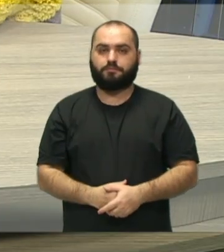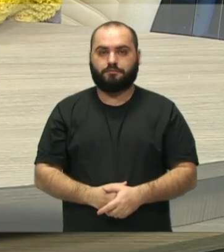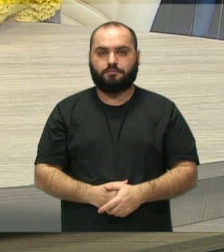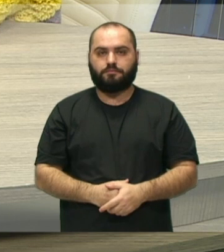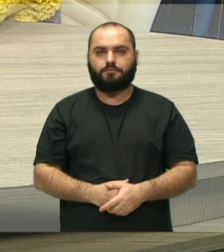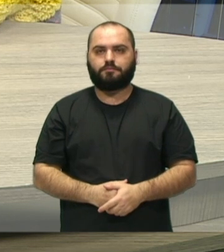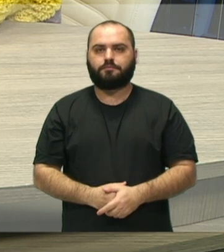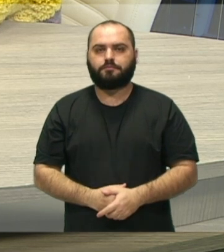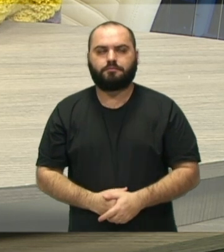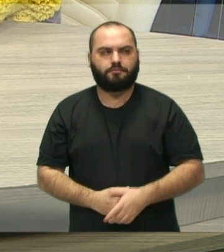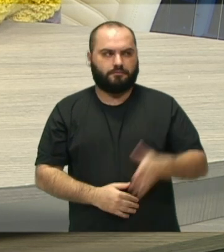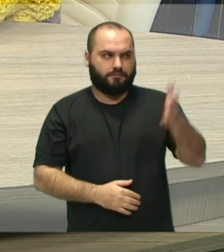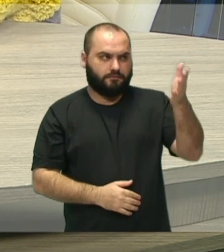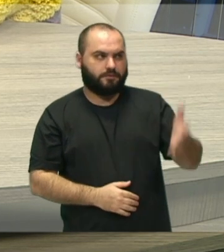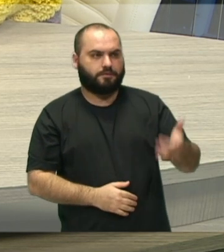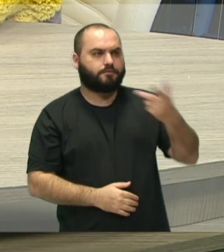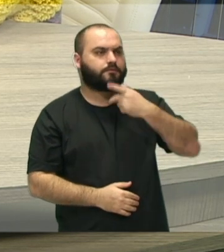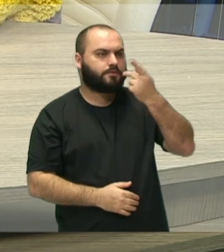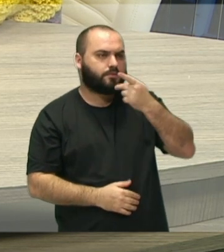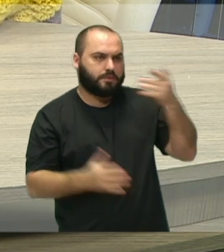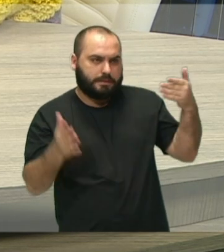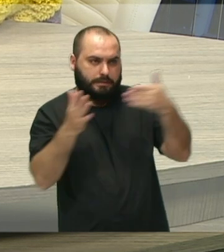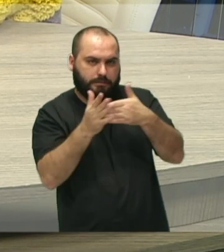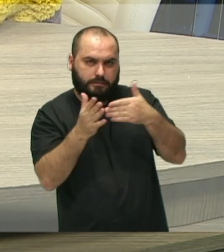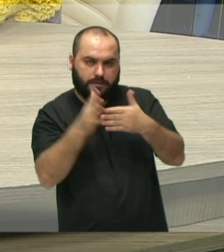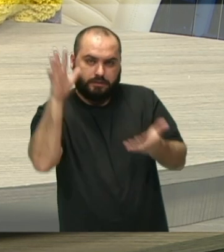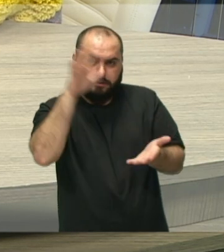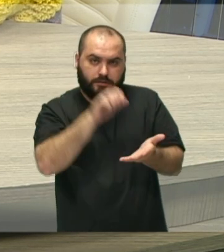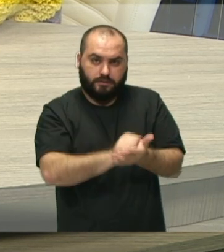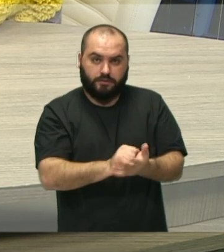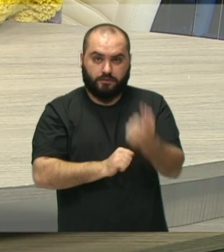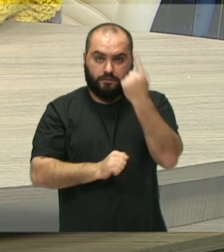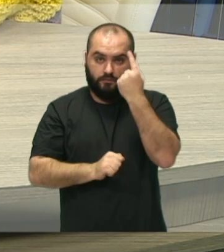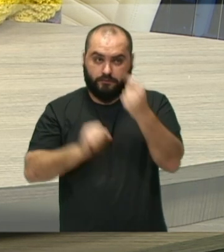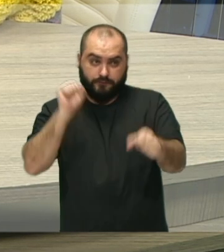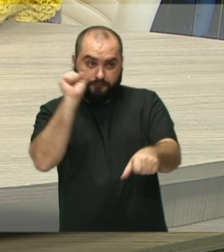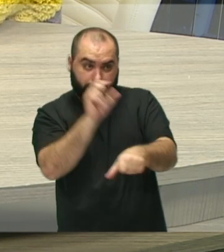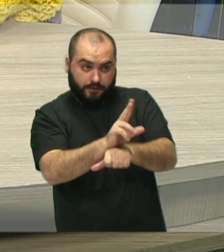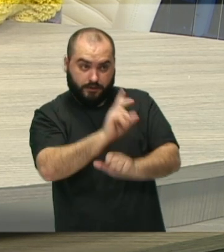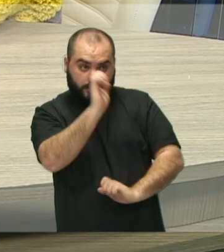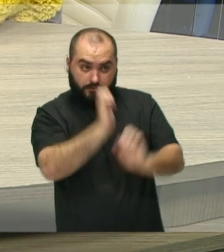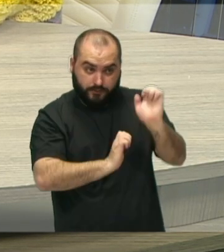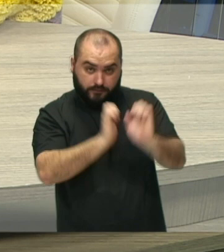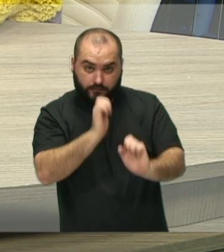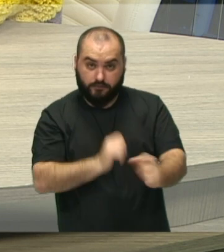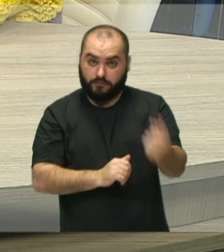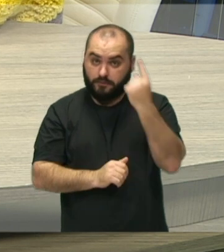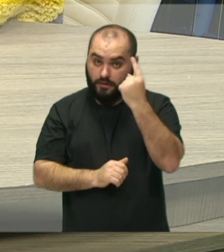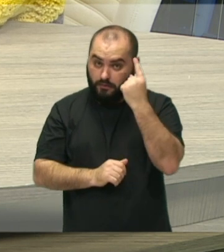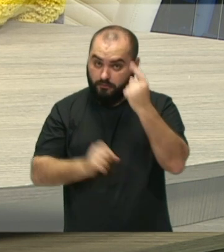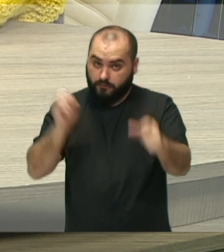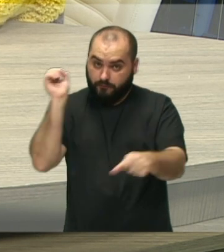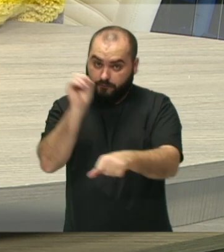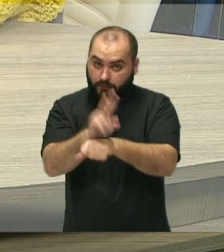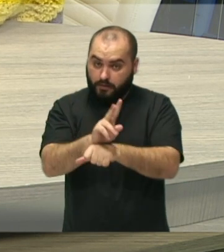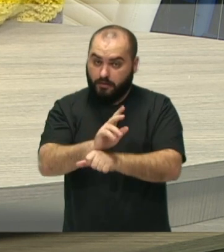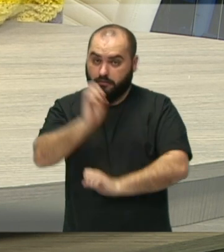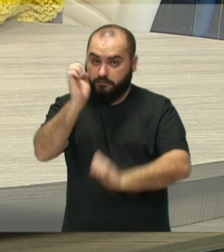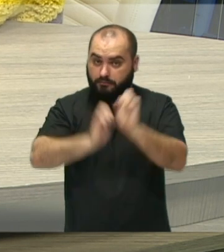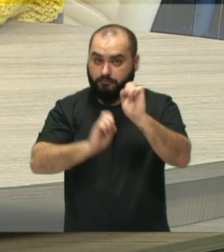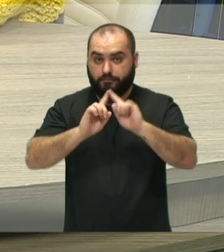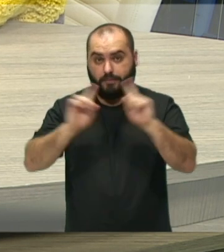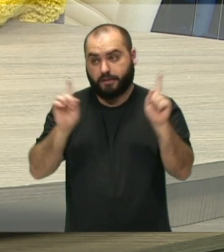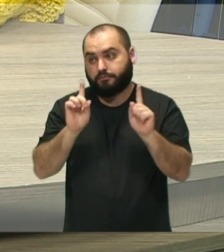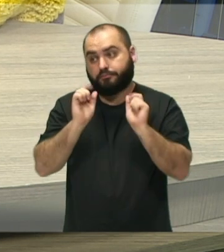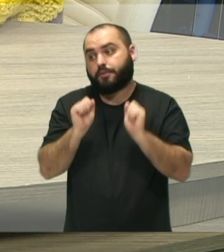na limitação da inscrição, uma vaga por empresa. É uma vaga por empresa, mas ele pode,